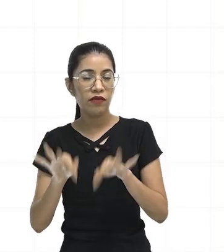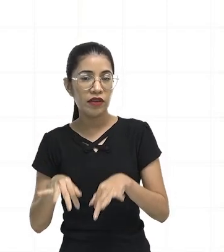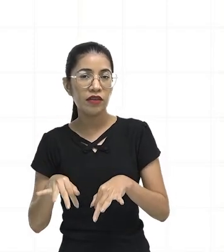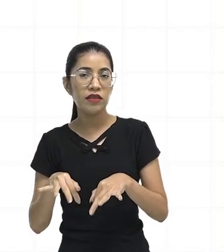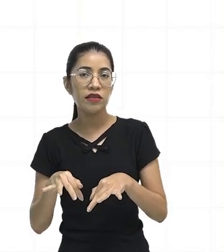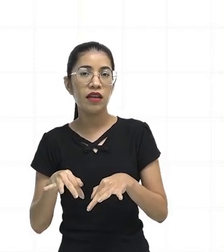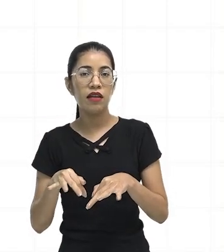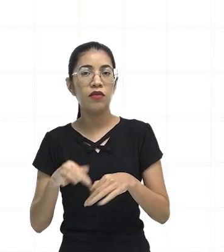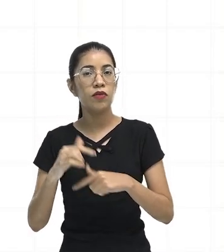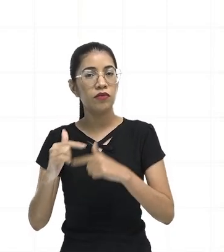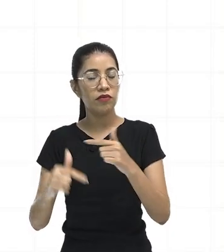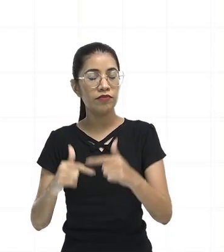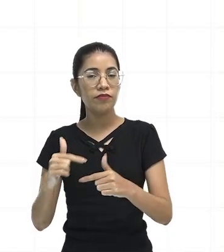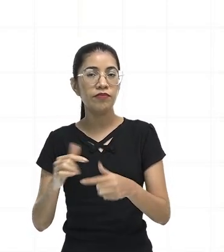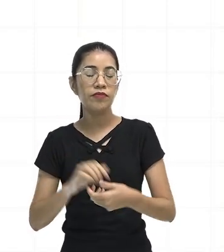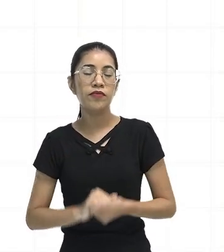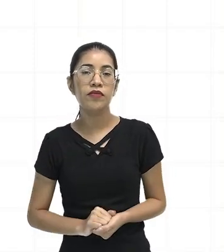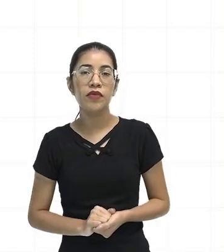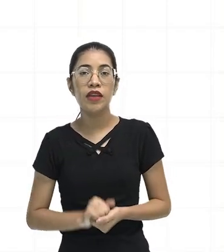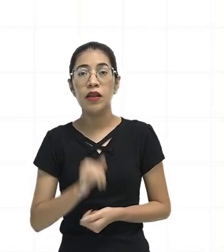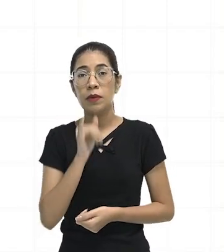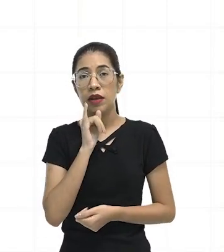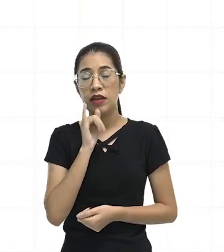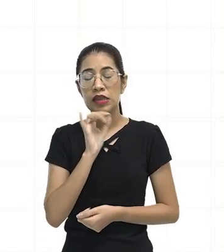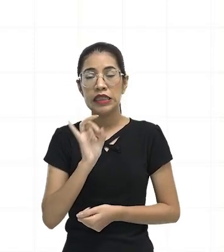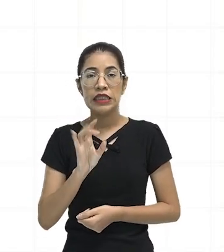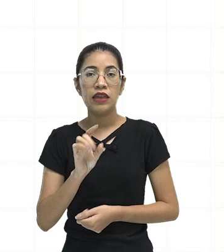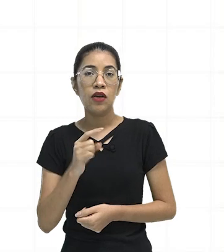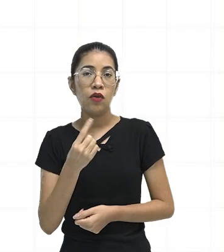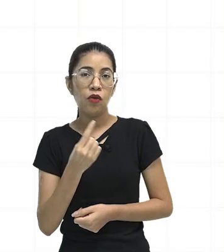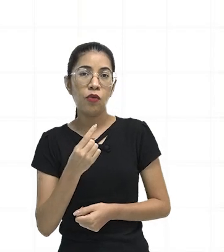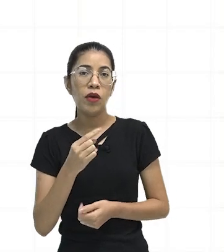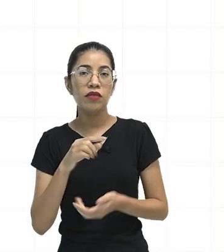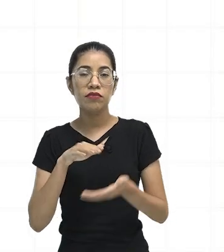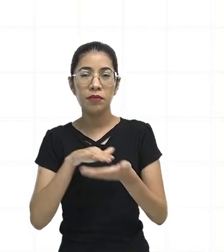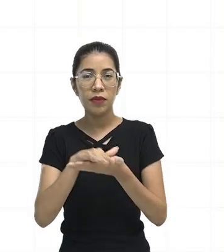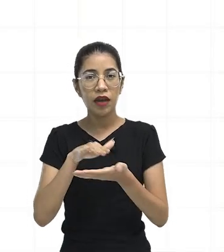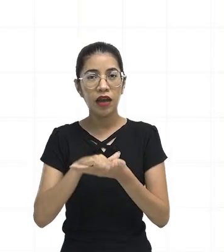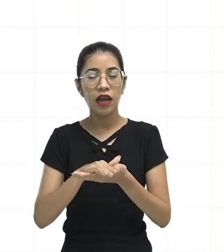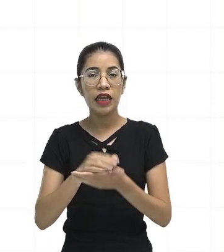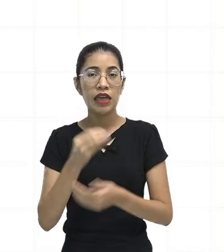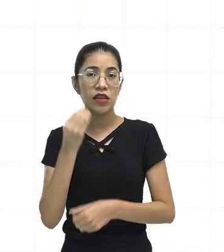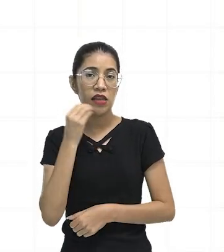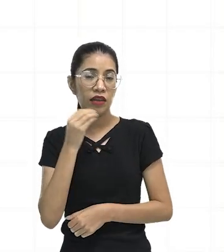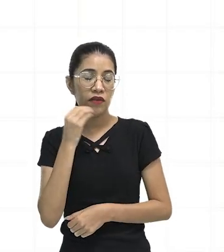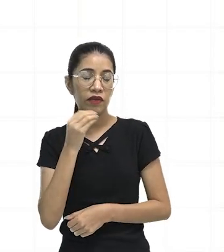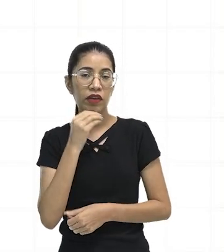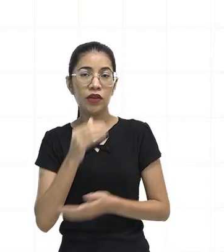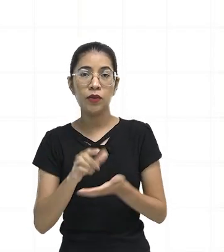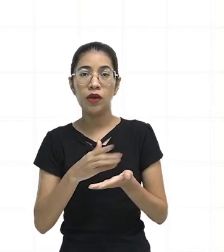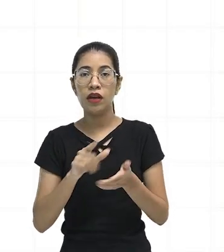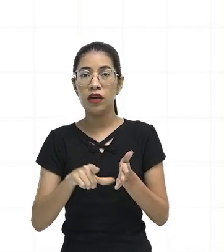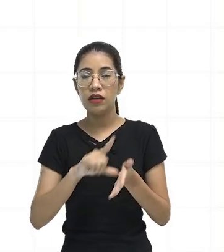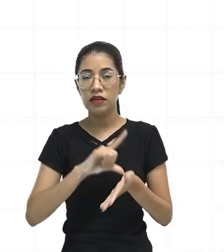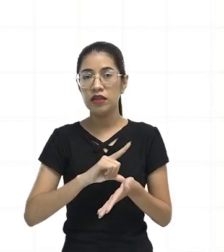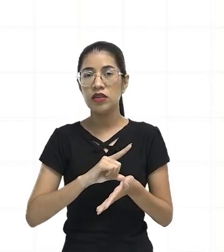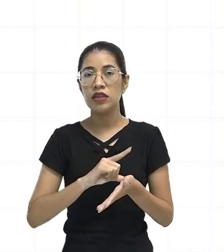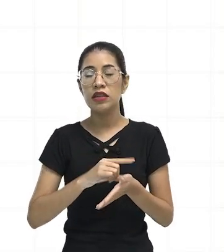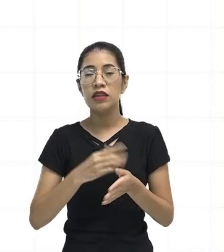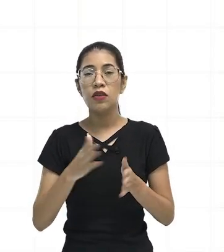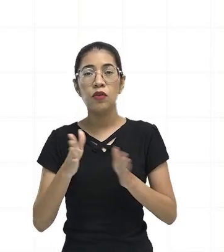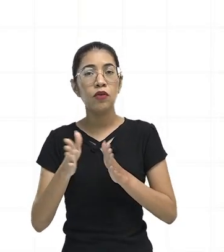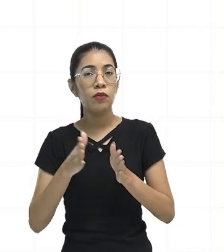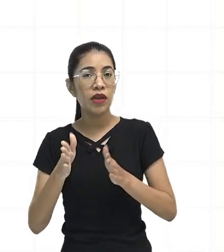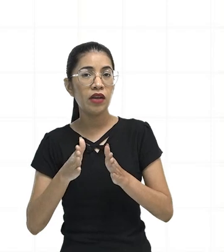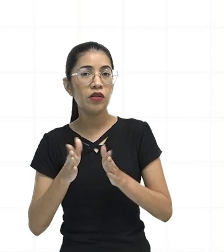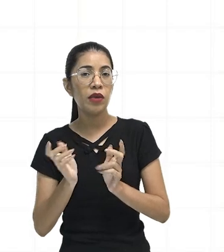serviço. Supondo que uma dessas máquinas estrague, antes de iniciar o serviço, qual será o tempo necessário